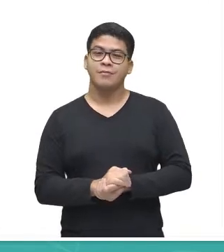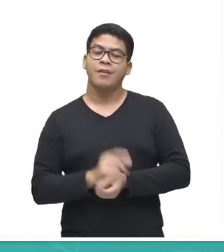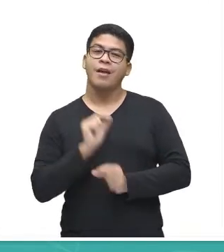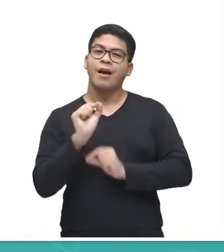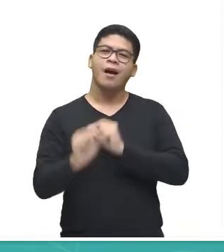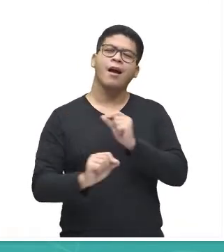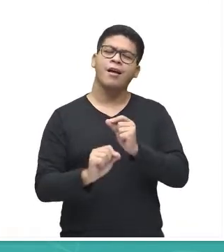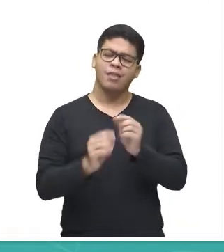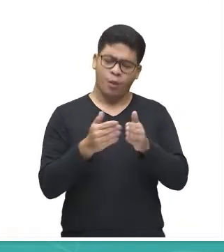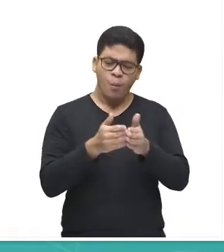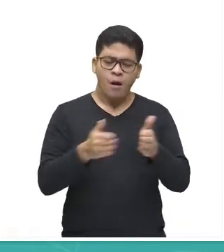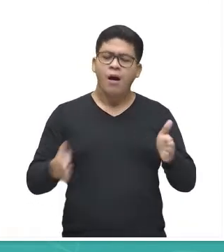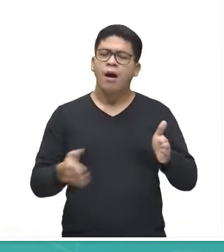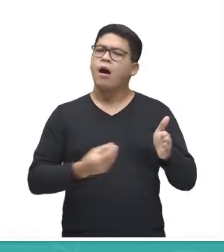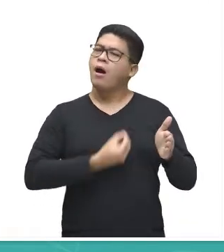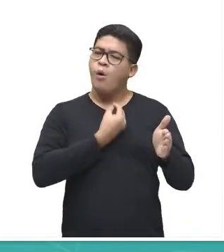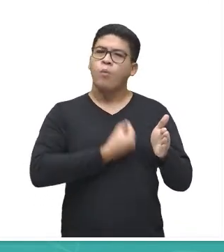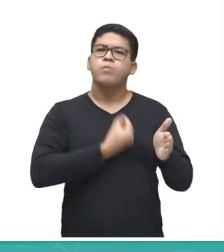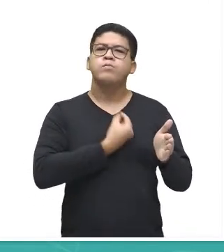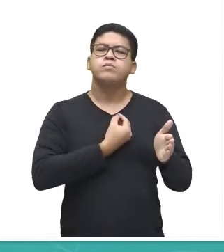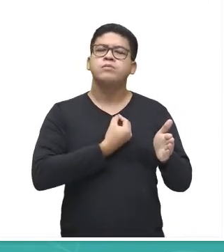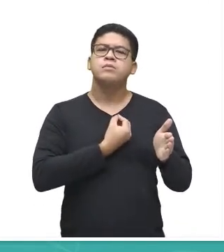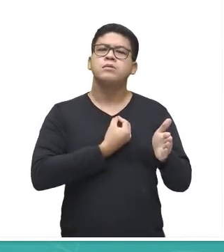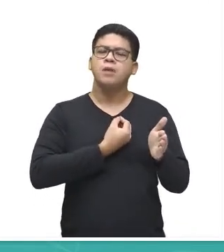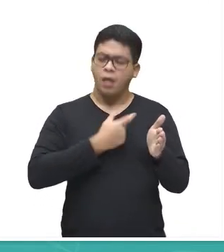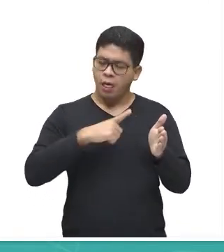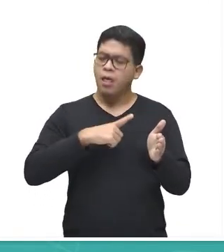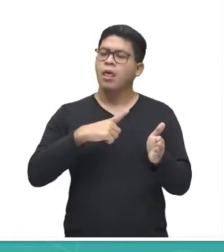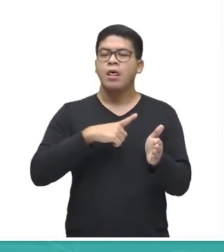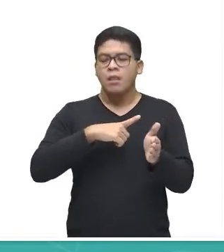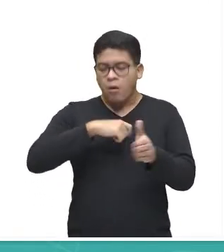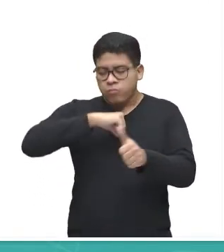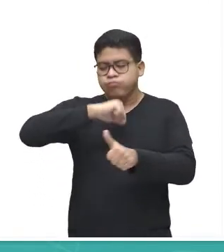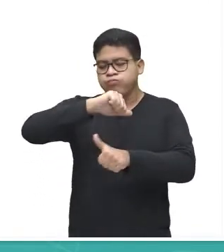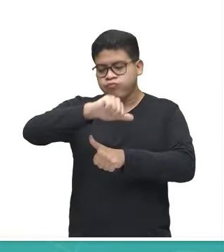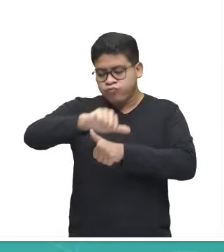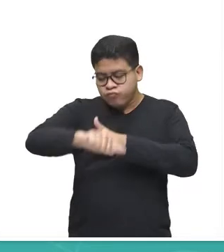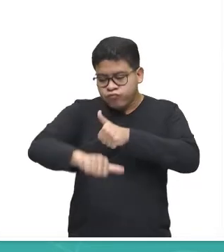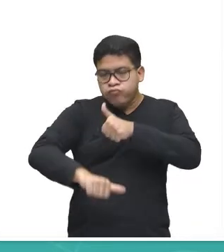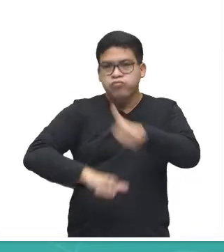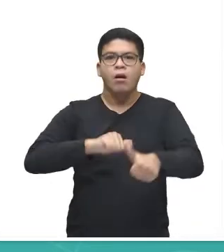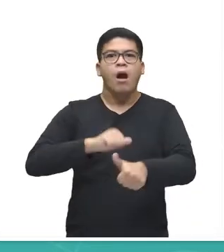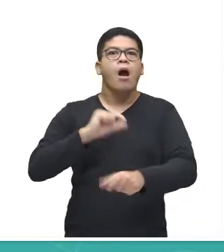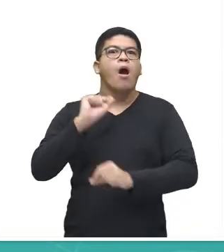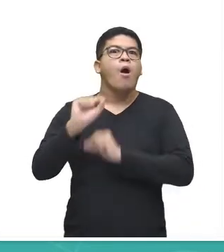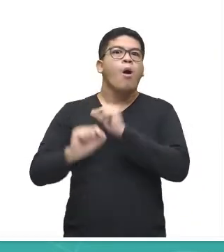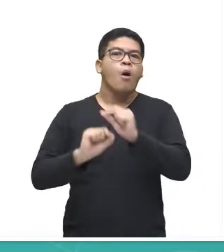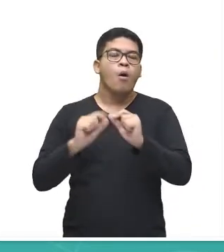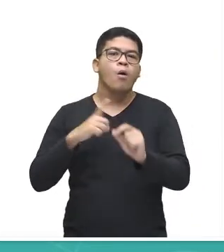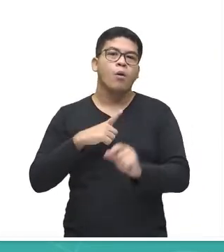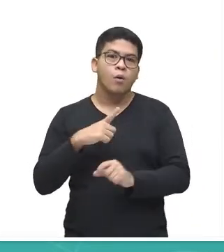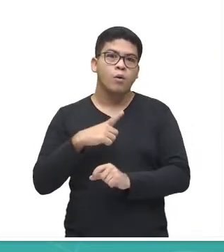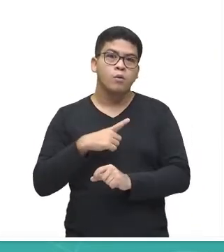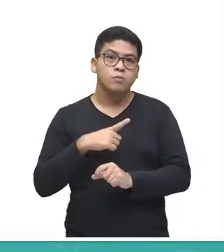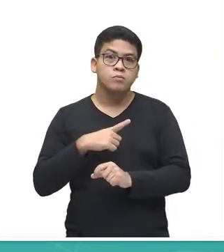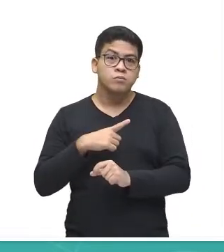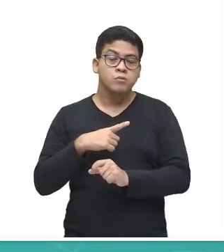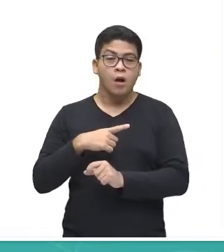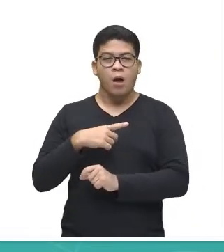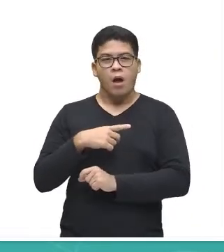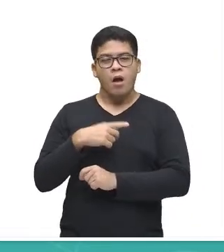uma fase marcada por grandes transformações. E essas transformações ou